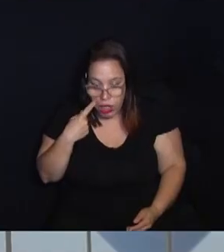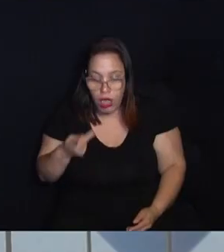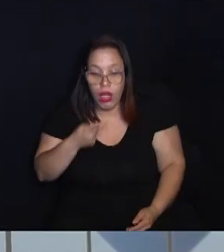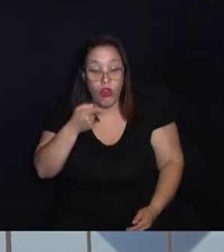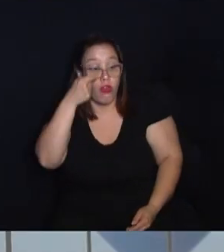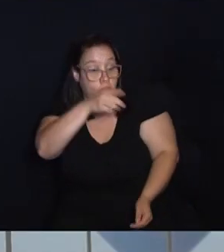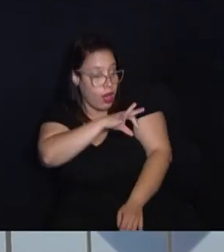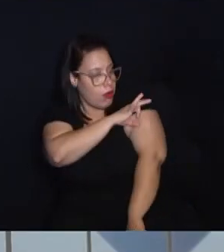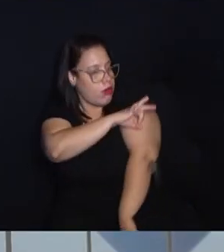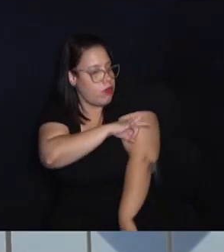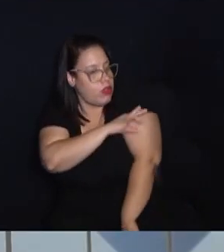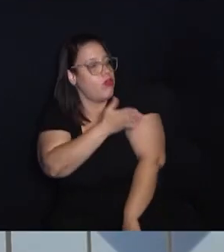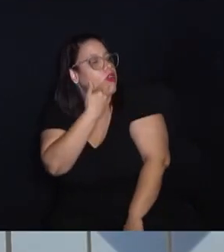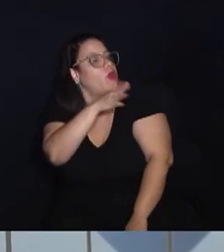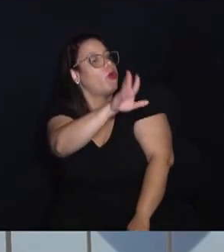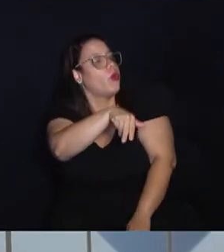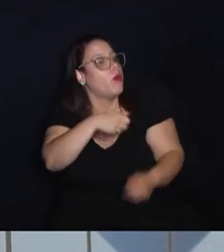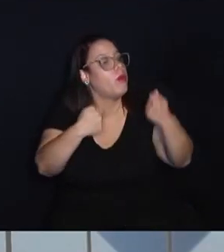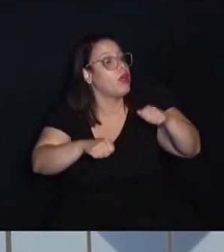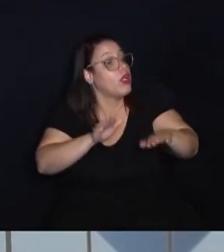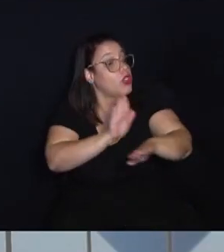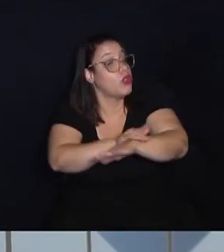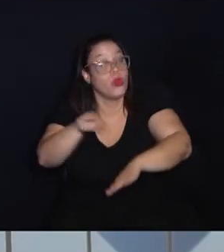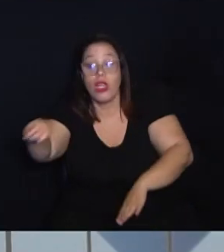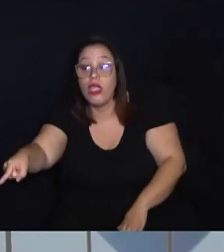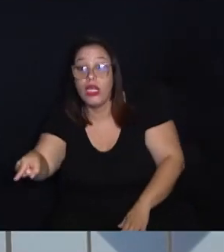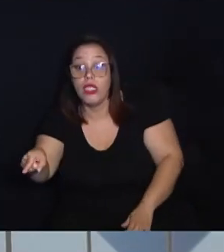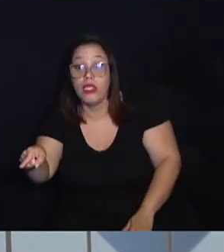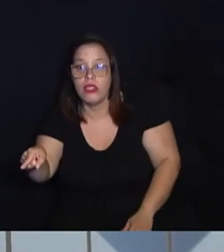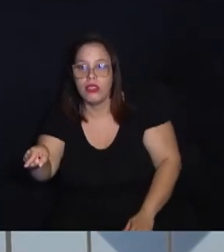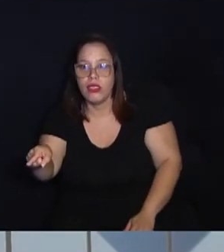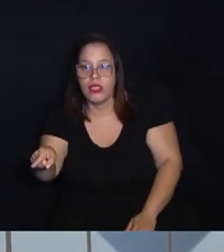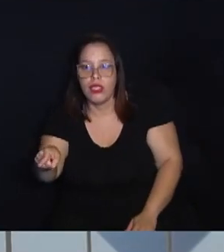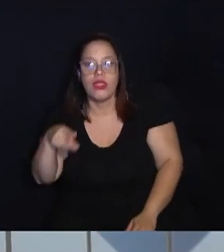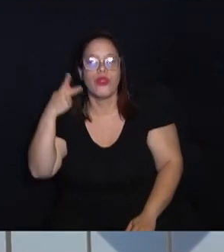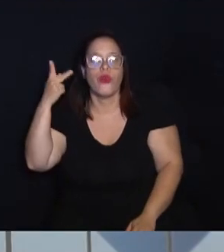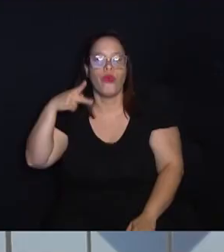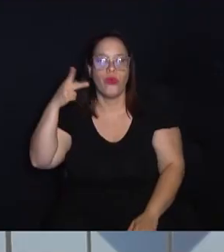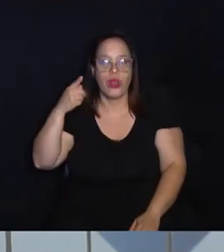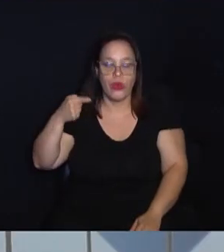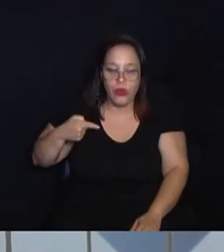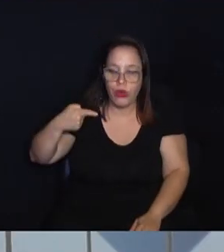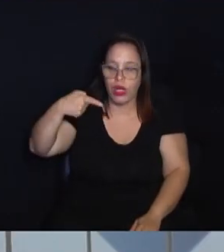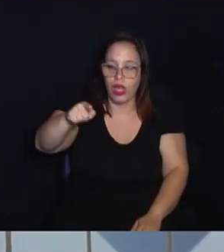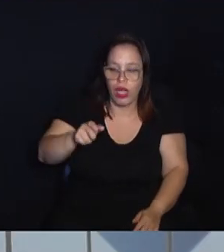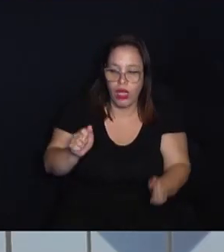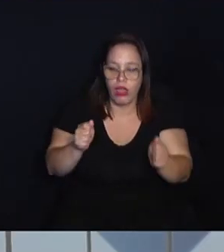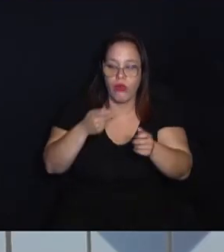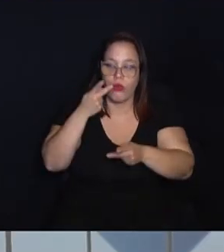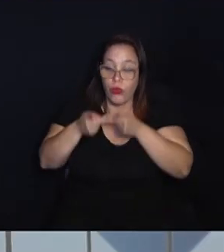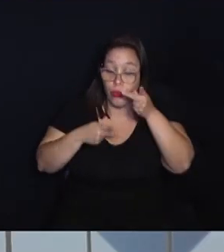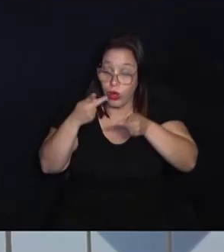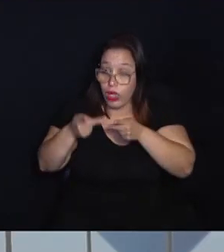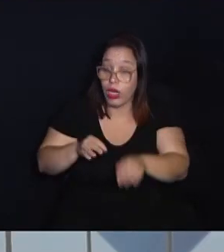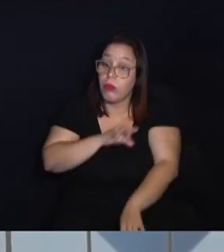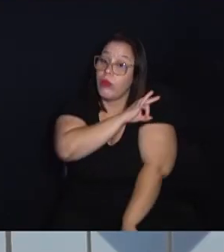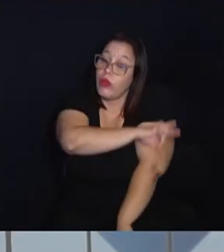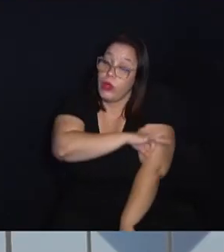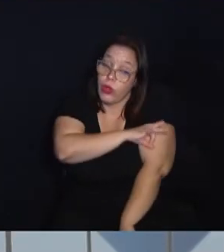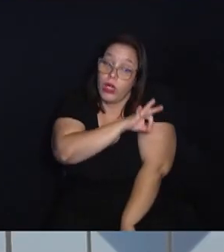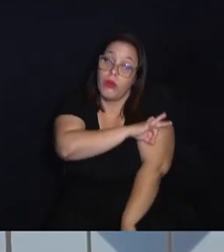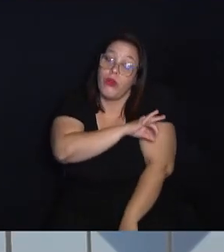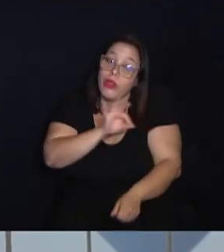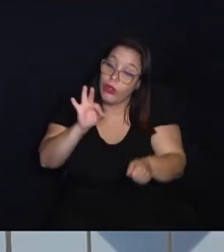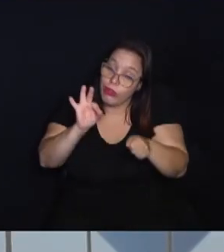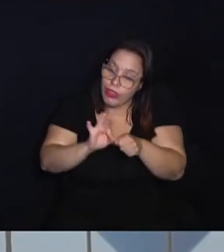que através da emenda impositiva você consiga resolver uma situação que beneficie uma comunidade, uma coletividade. Isso